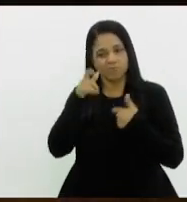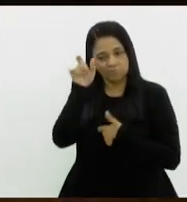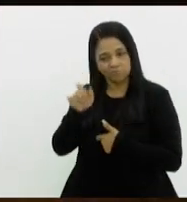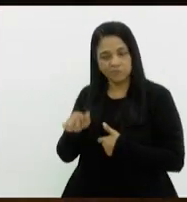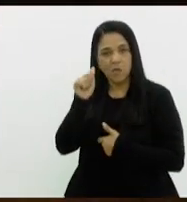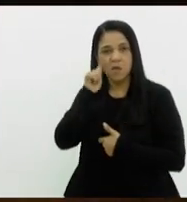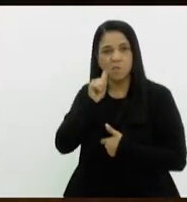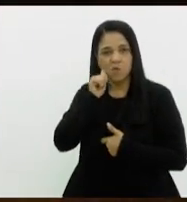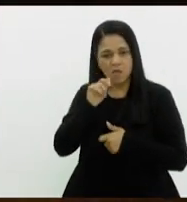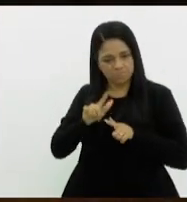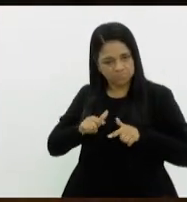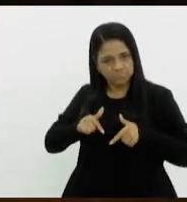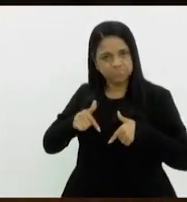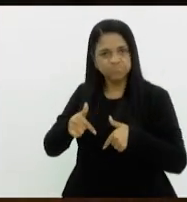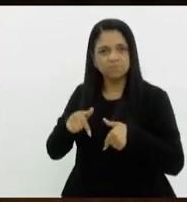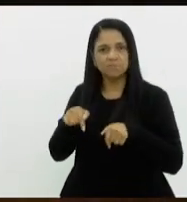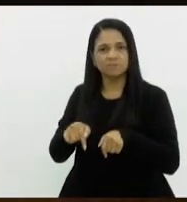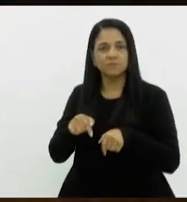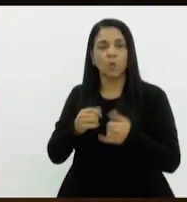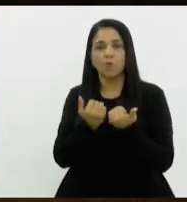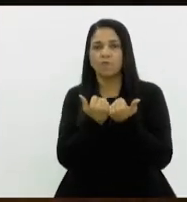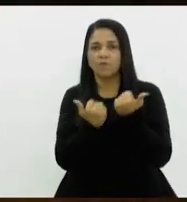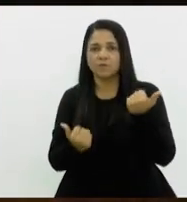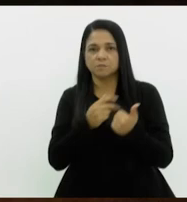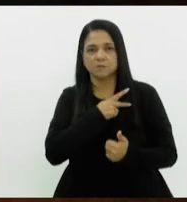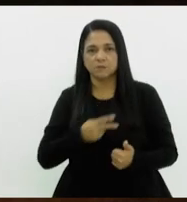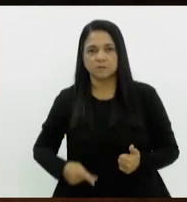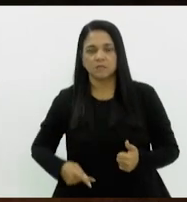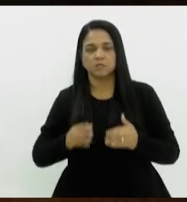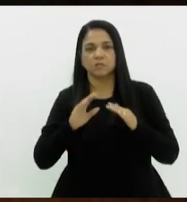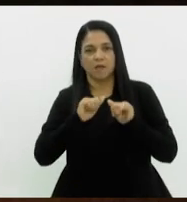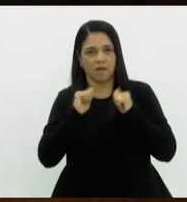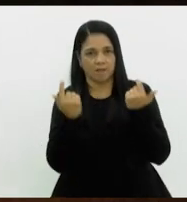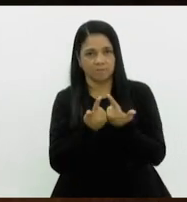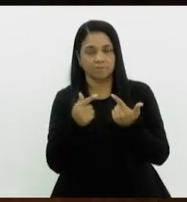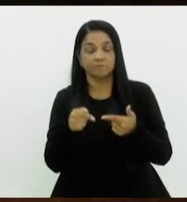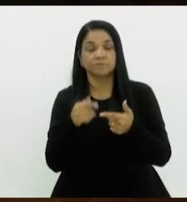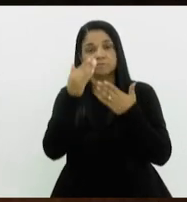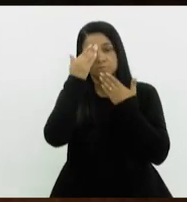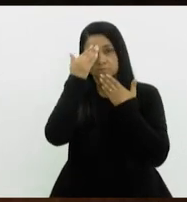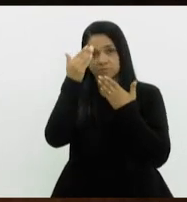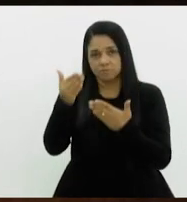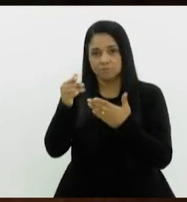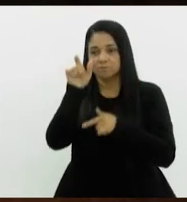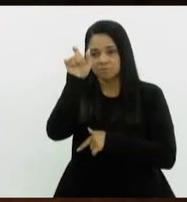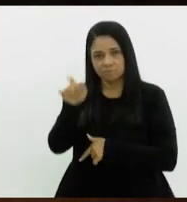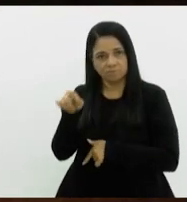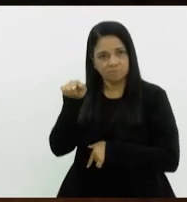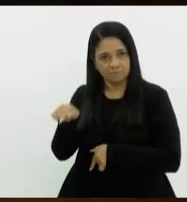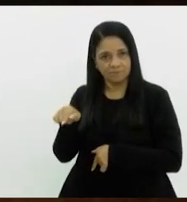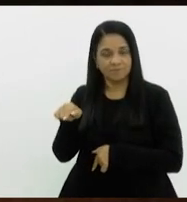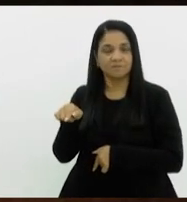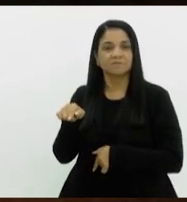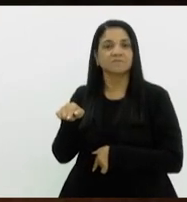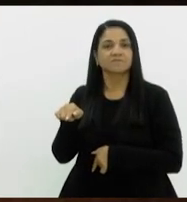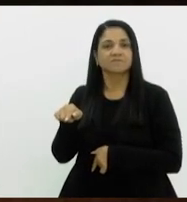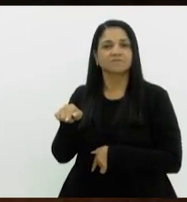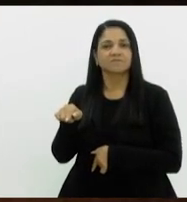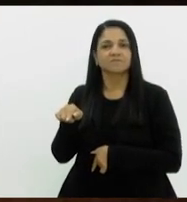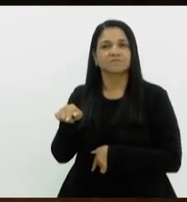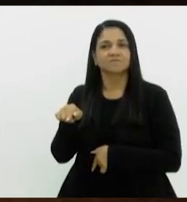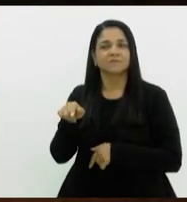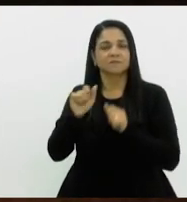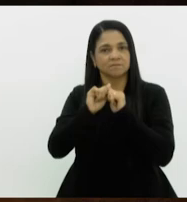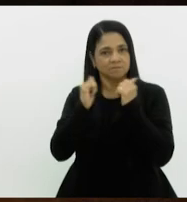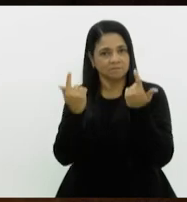da sua envergadura, como vice-presidente dessa casa, e agradecer a Vossa Excelência em missão da